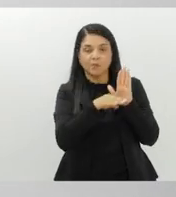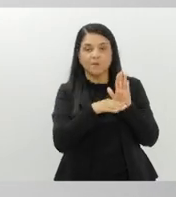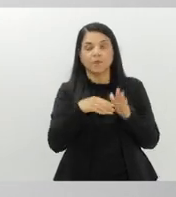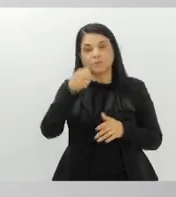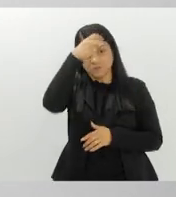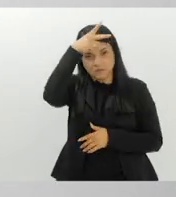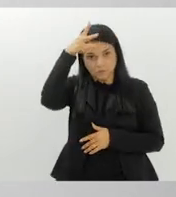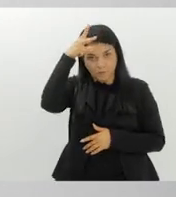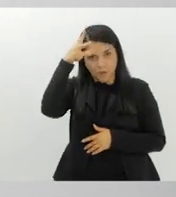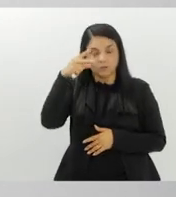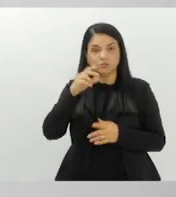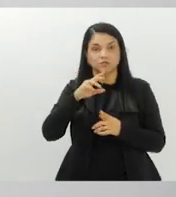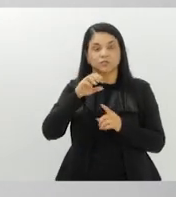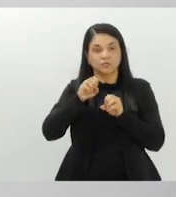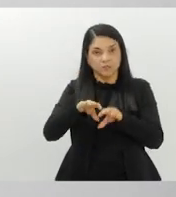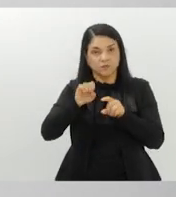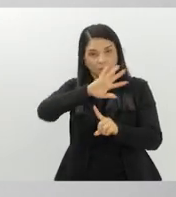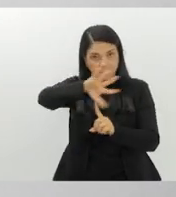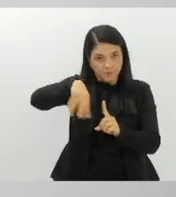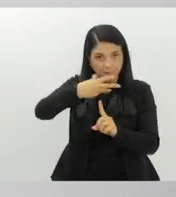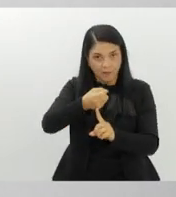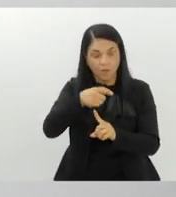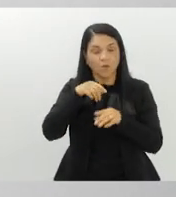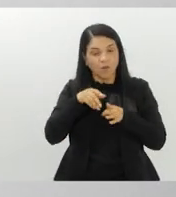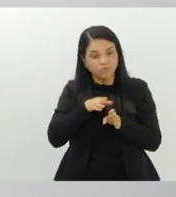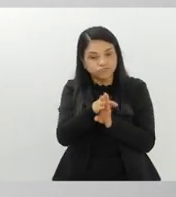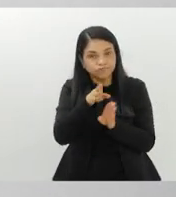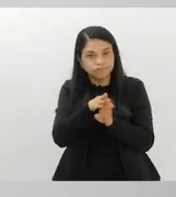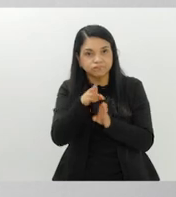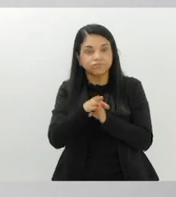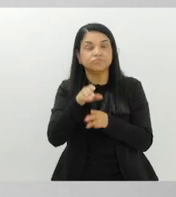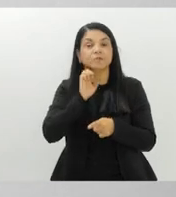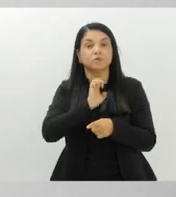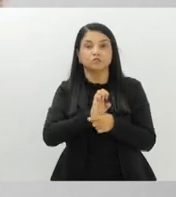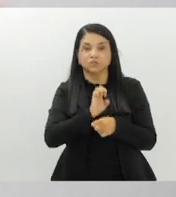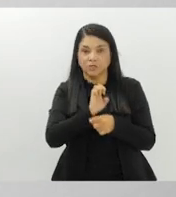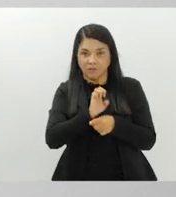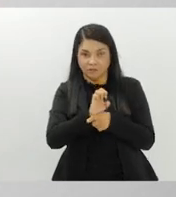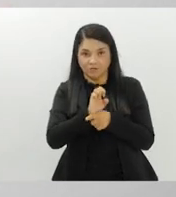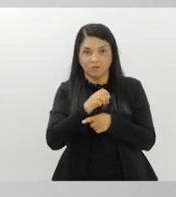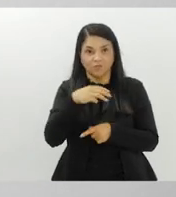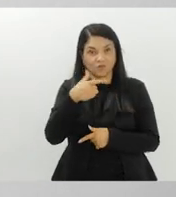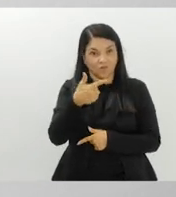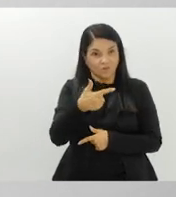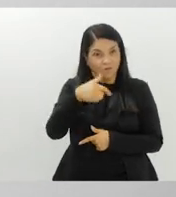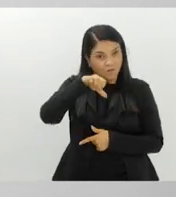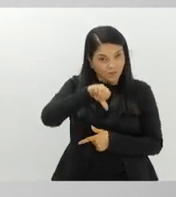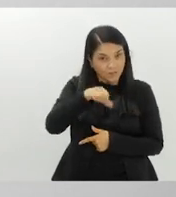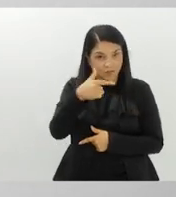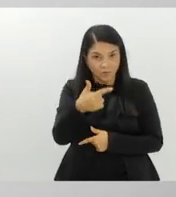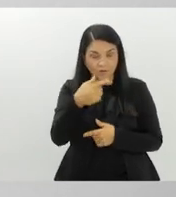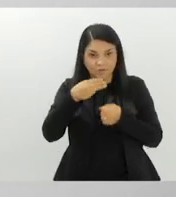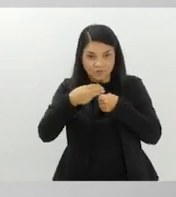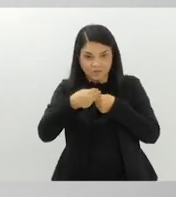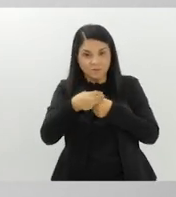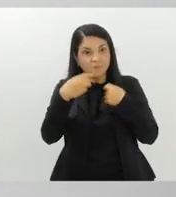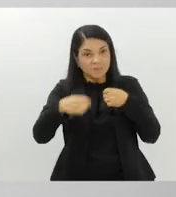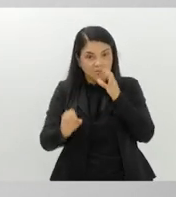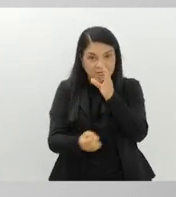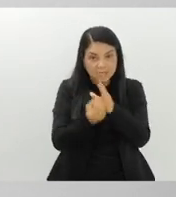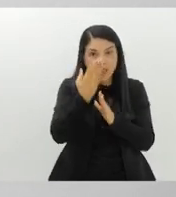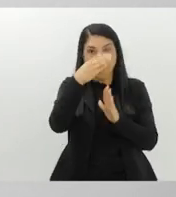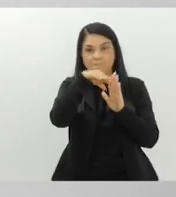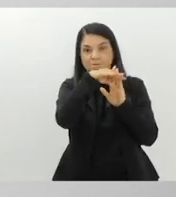ele é articulado, incentivado e orientado pelo Estado. Os 92 municípios precisam criar os seus